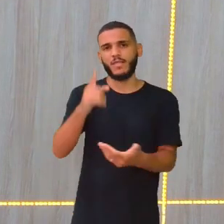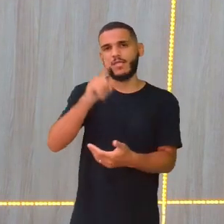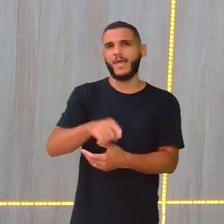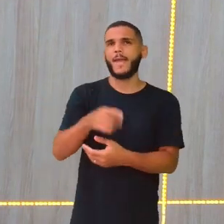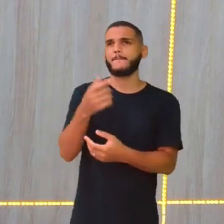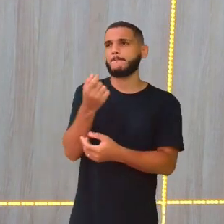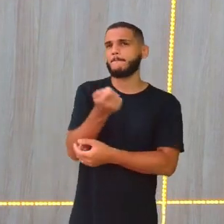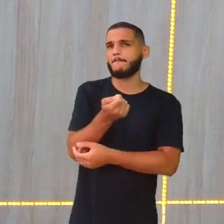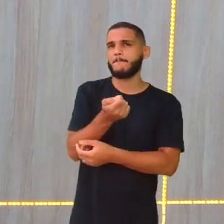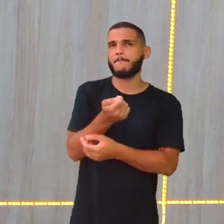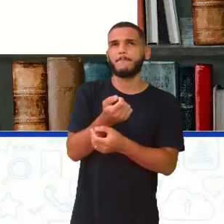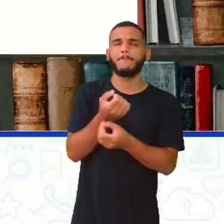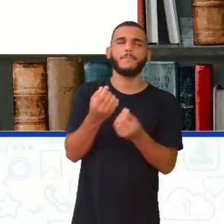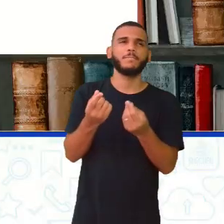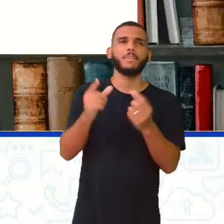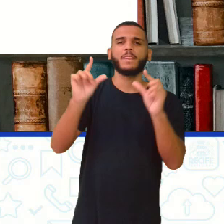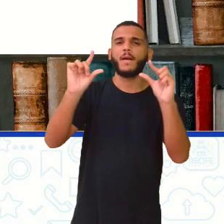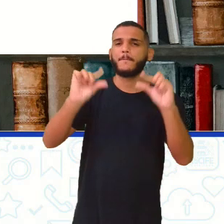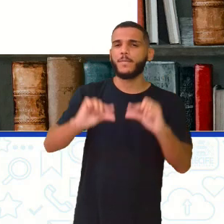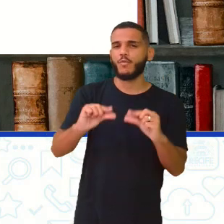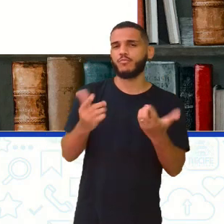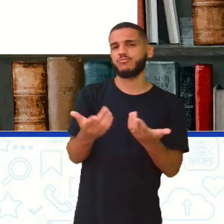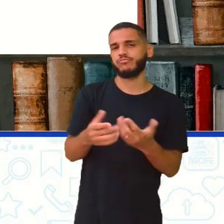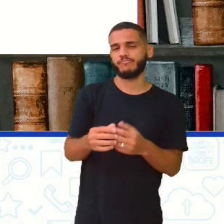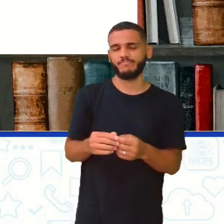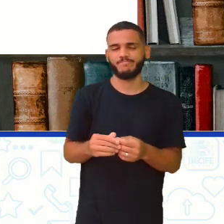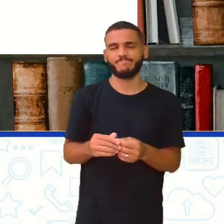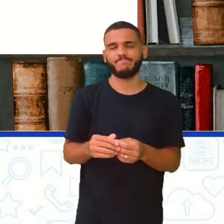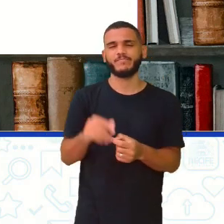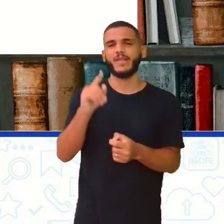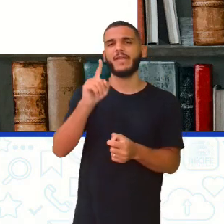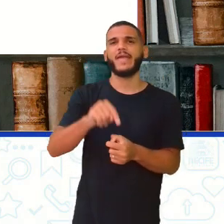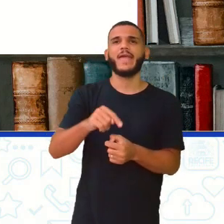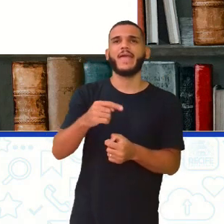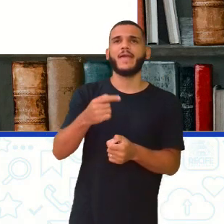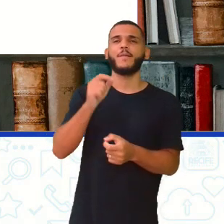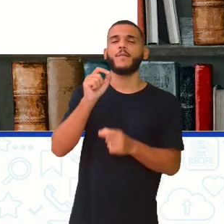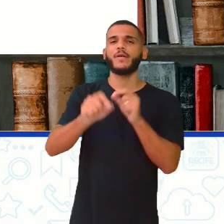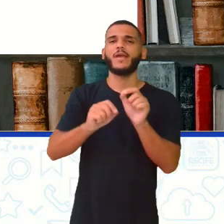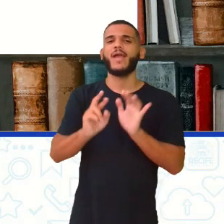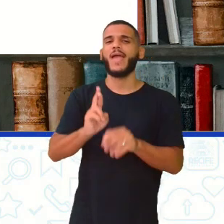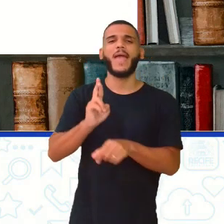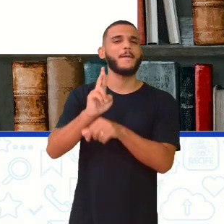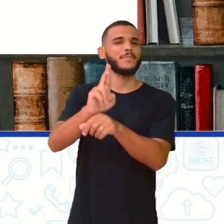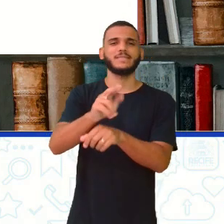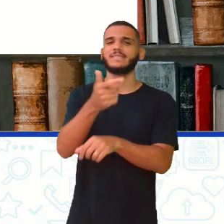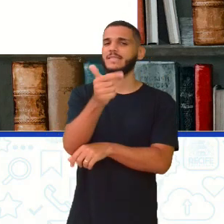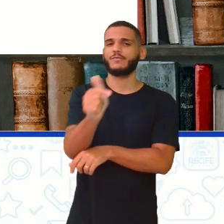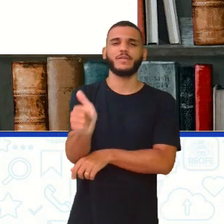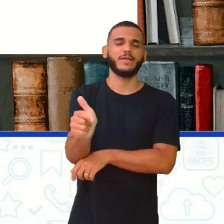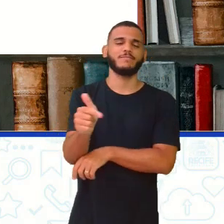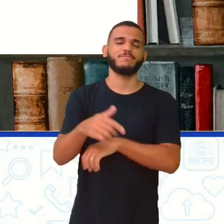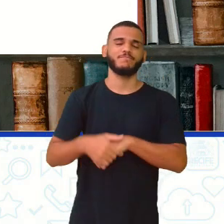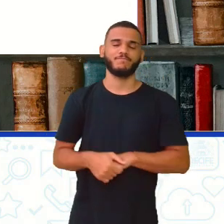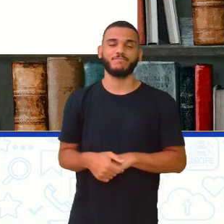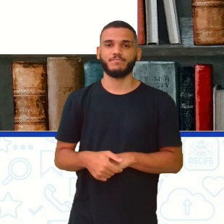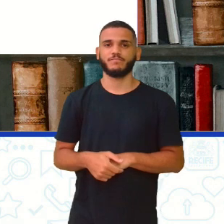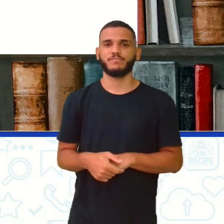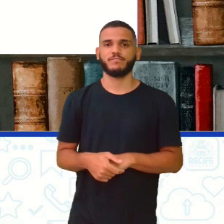raridade. Então, não há uma falta de voz, não há uma falta de produtos produzidos é ótimo,